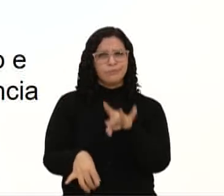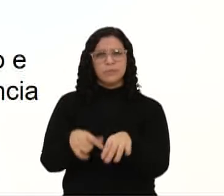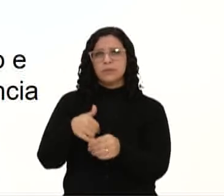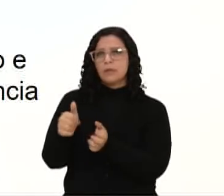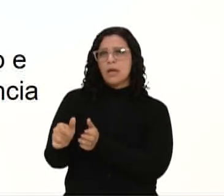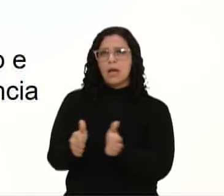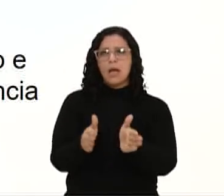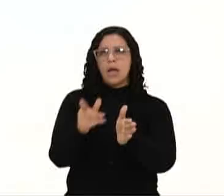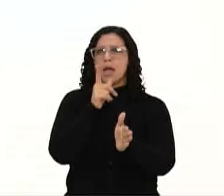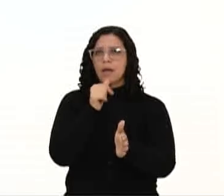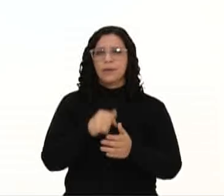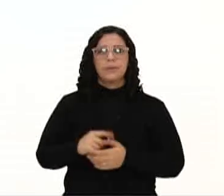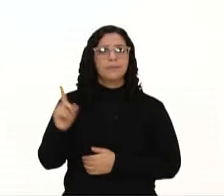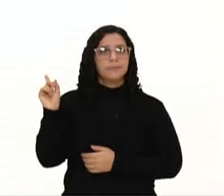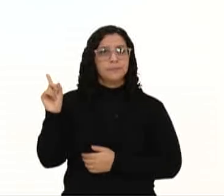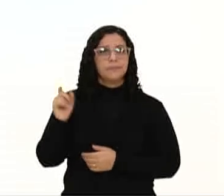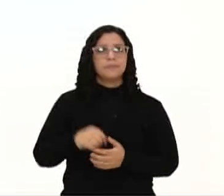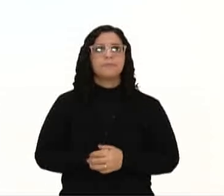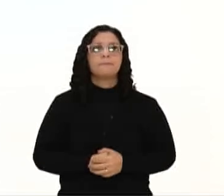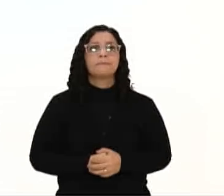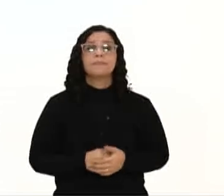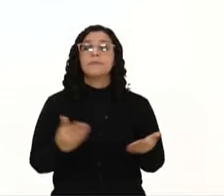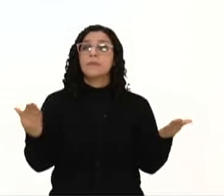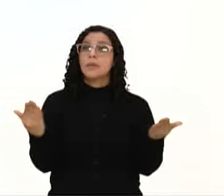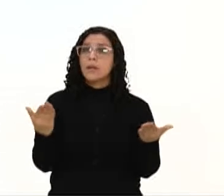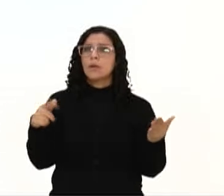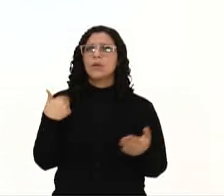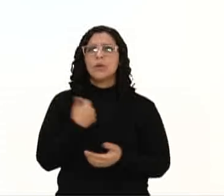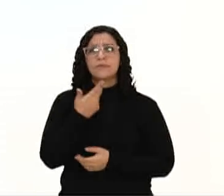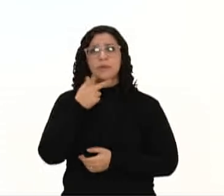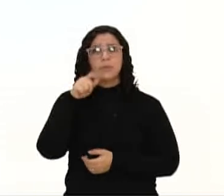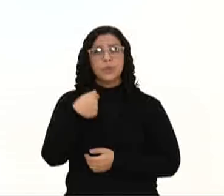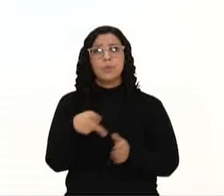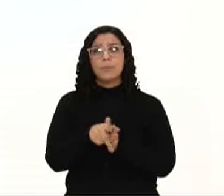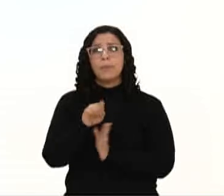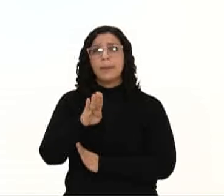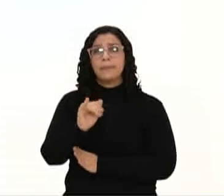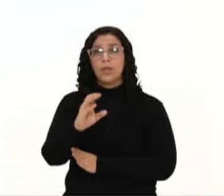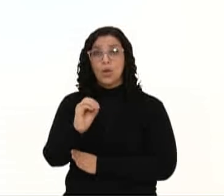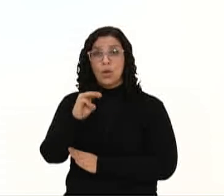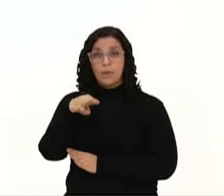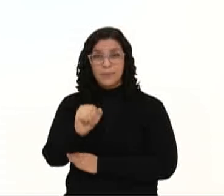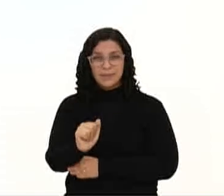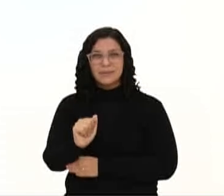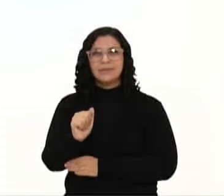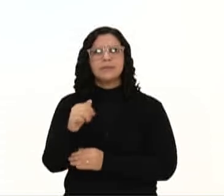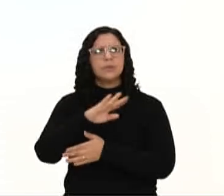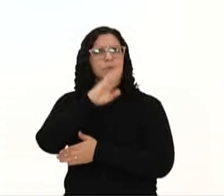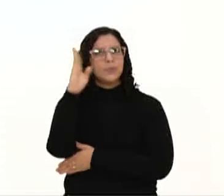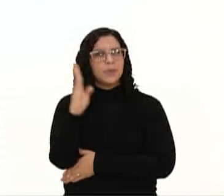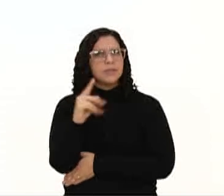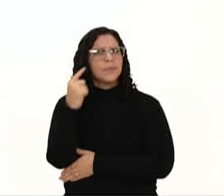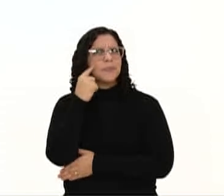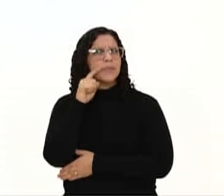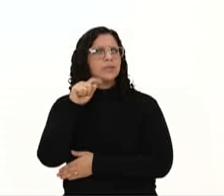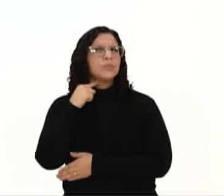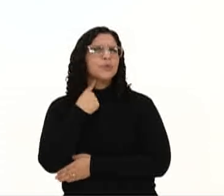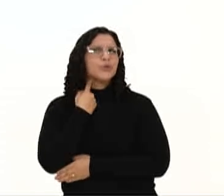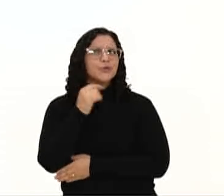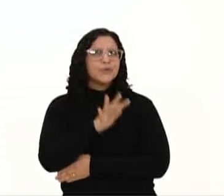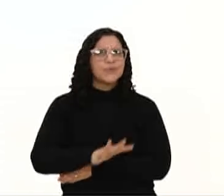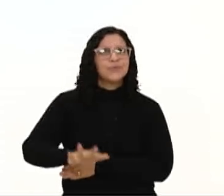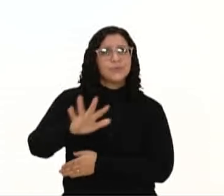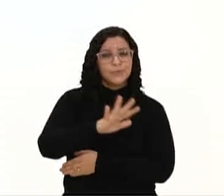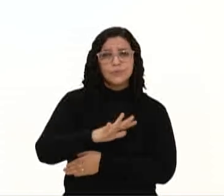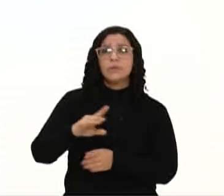toda essa parte de água, ok? E aí, em relação aos biomas brasileiros, pensar nessa questão da poluição ali,